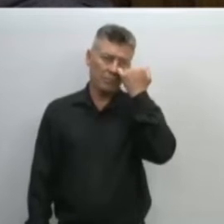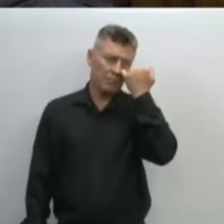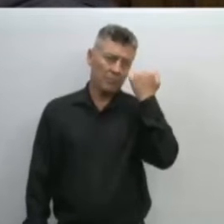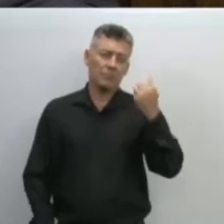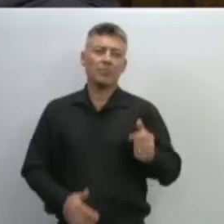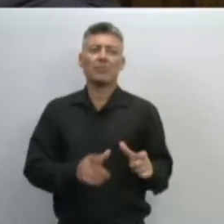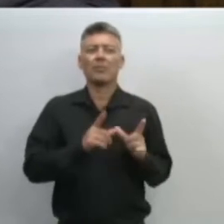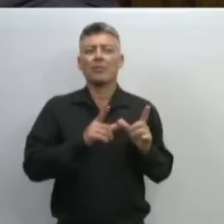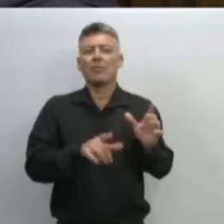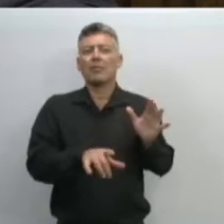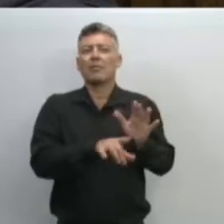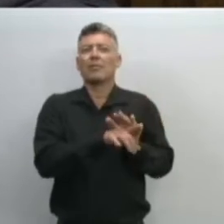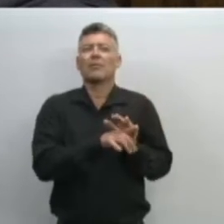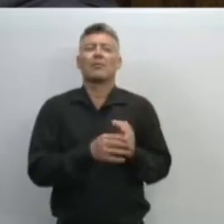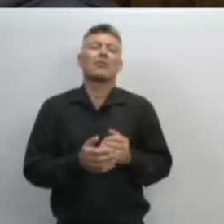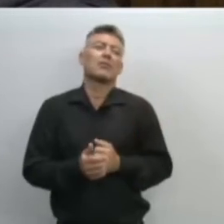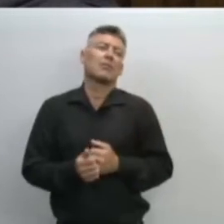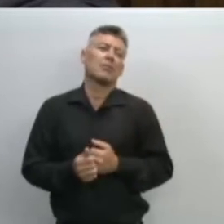projeto de lei